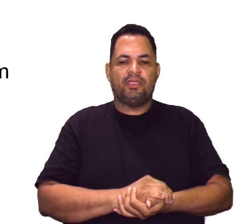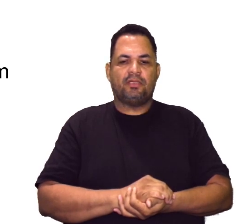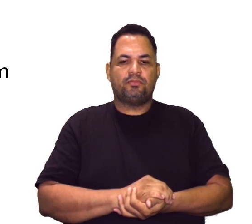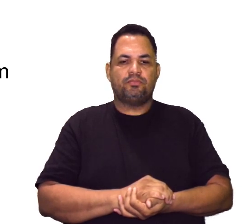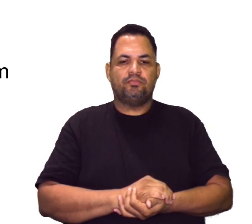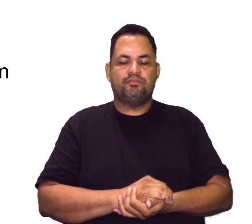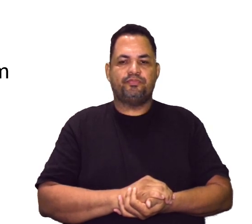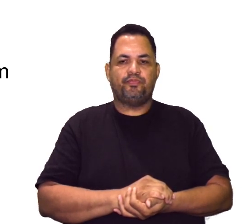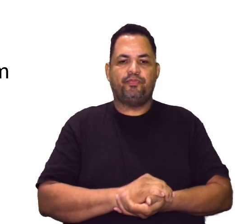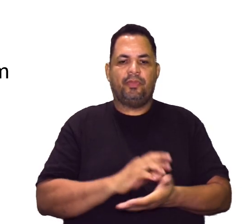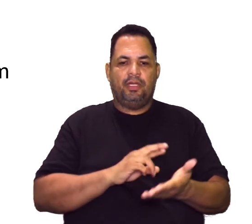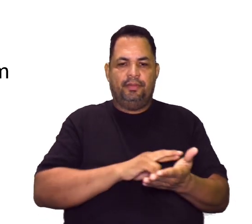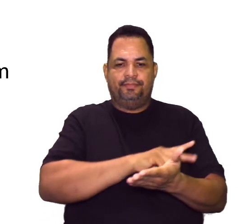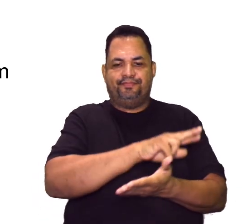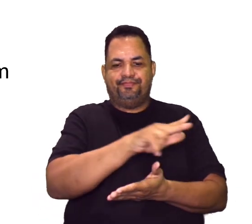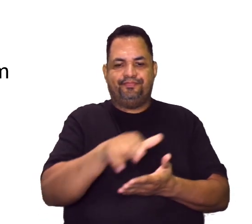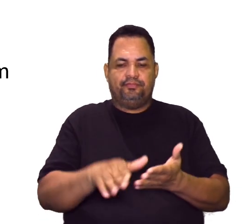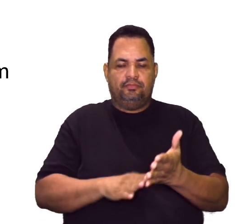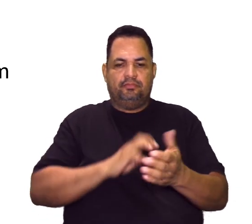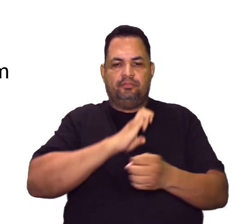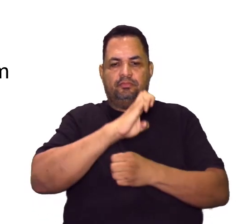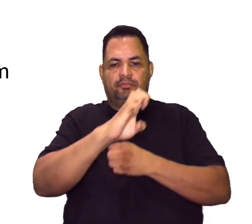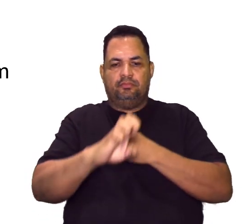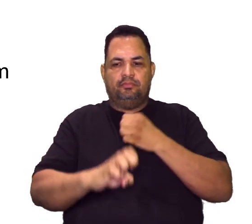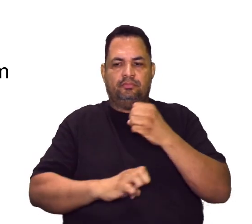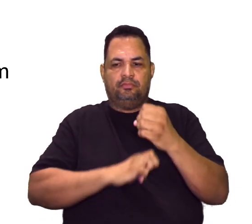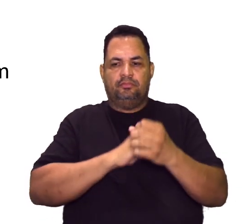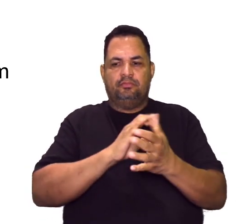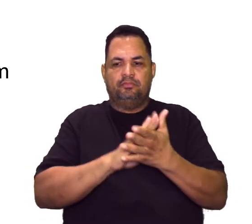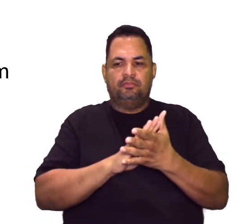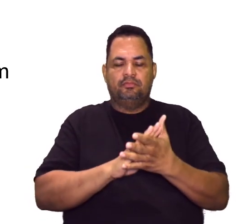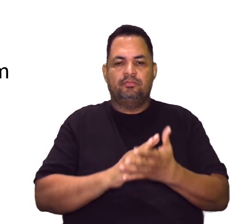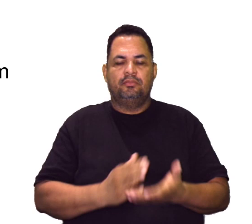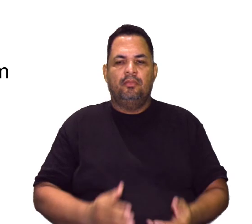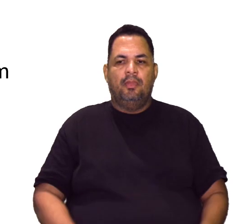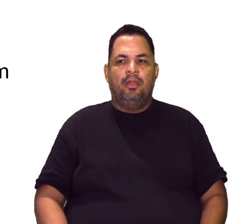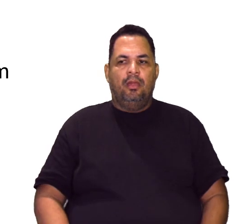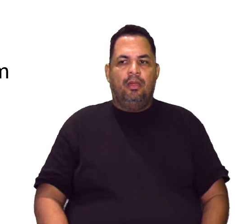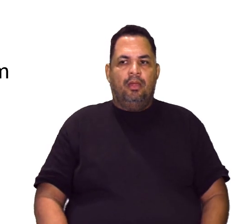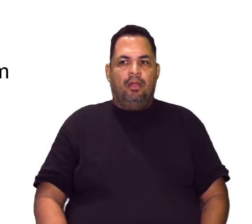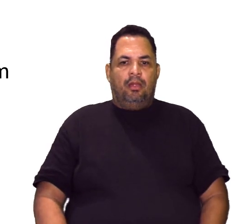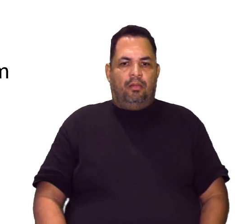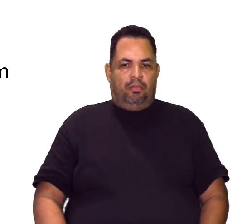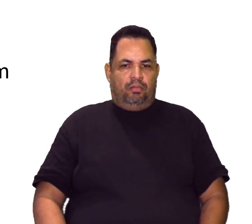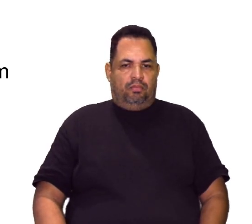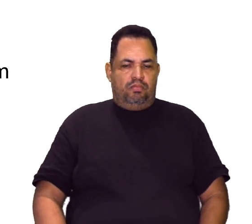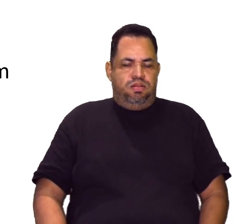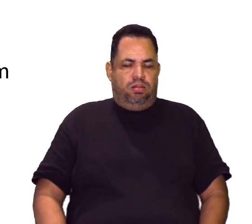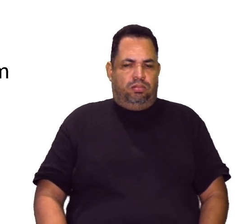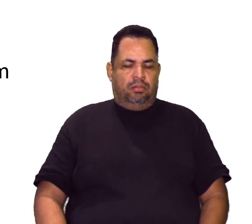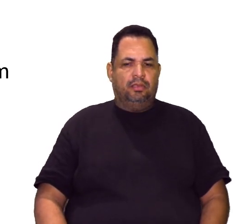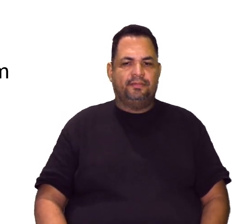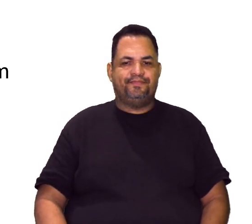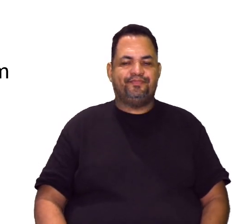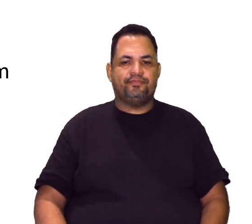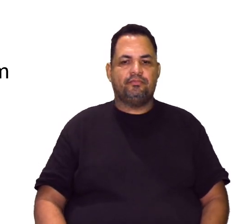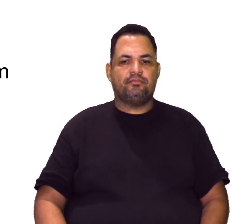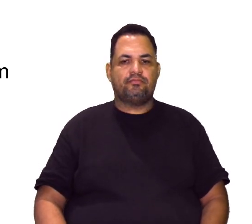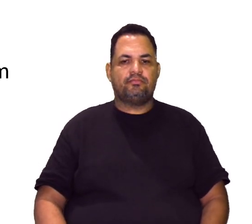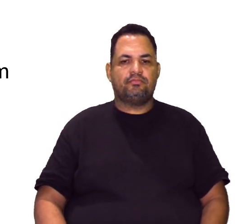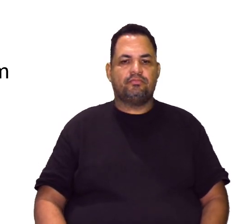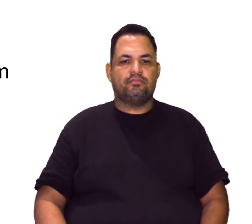nuvem eletrônica, são muitos elétrons ao redor de um determinado átomo. Tá bom? Mas o que se observa por essa